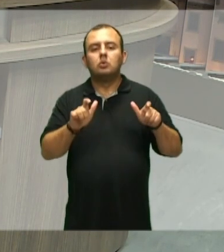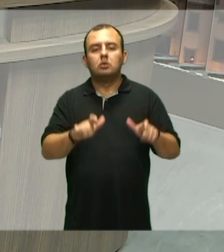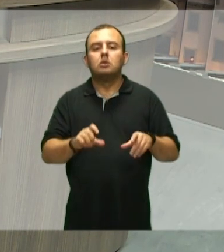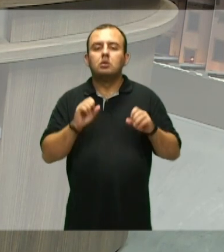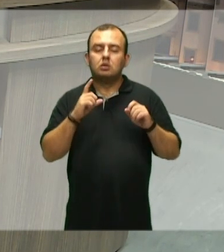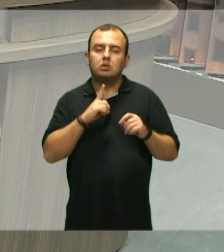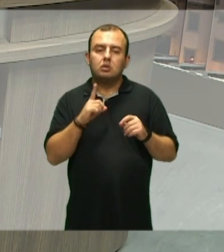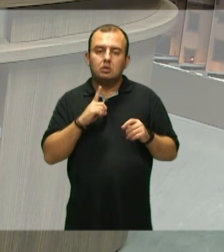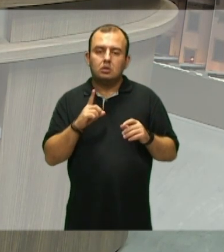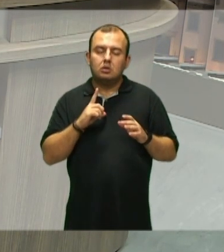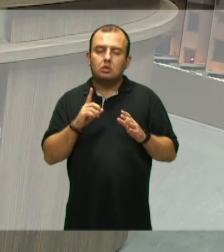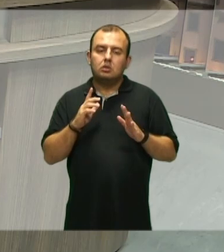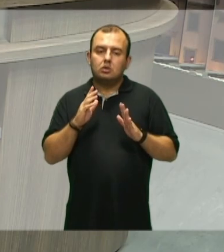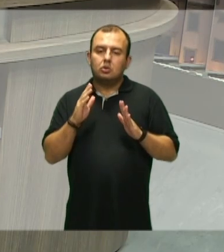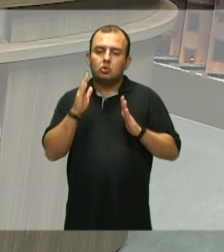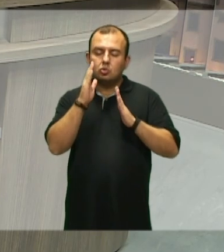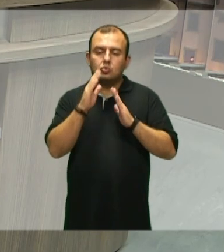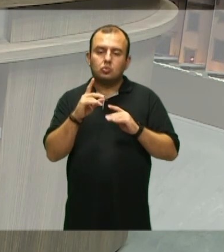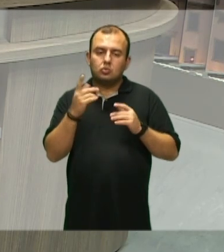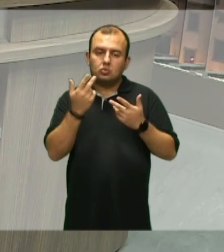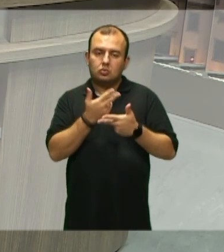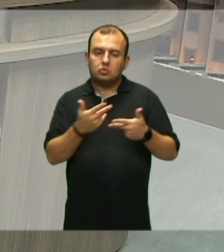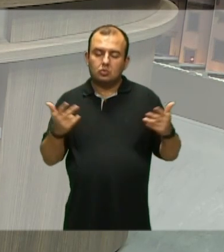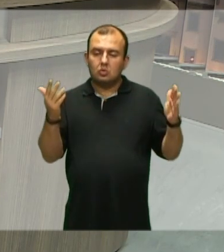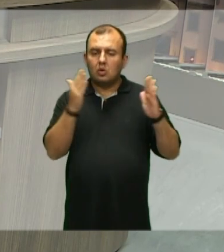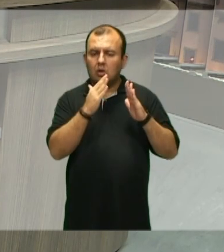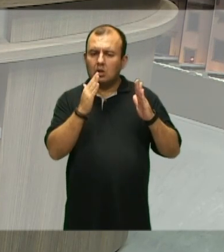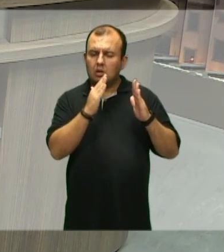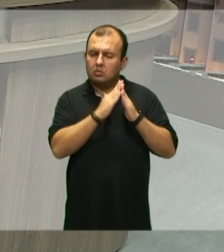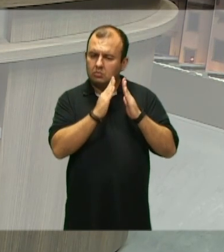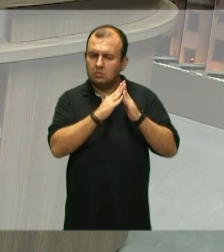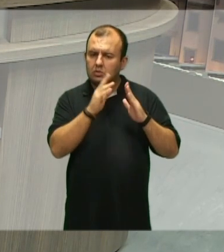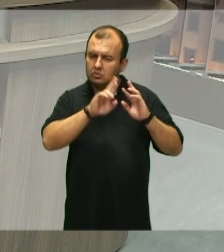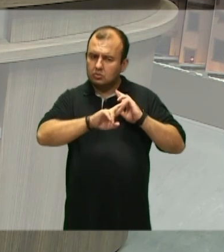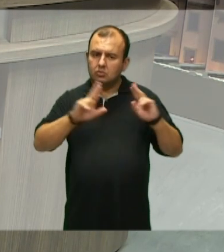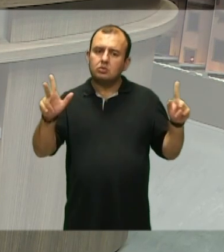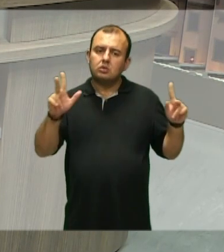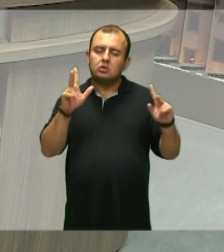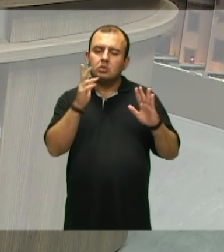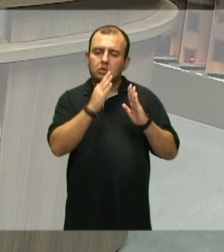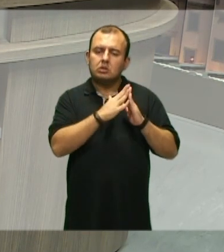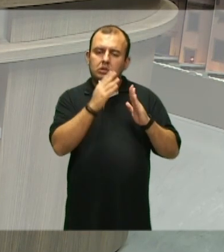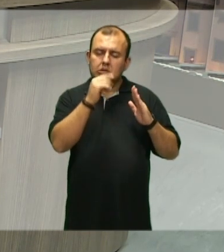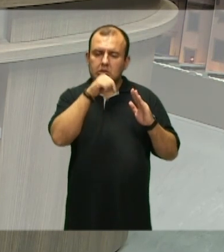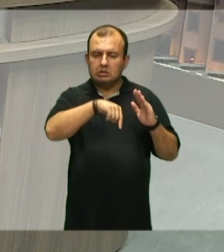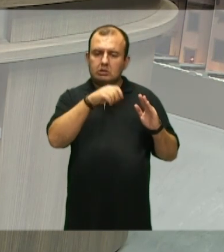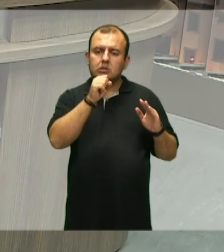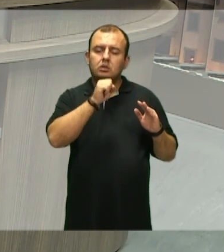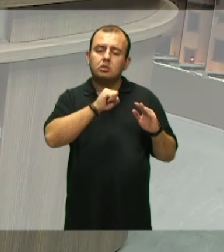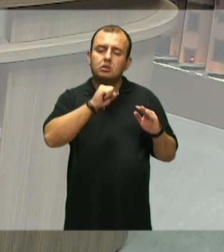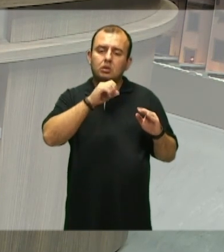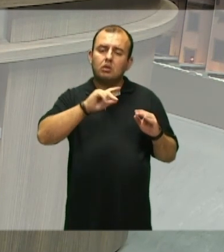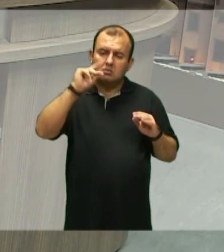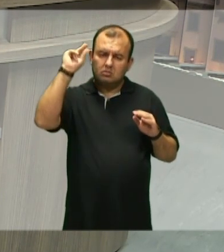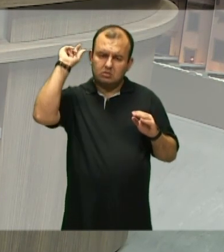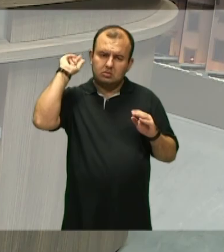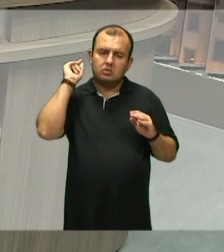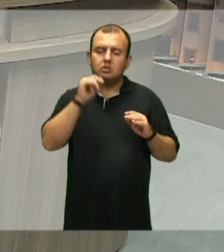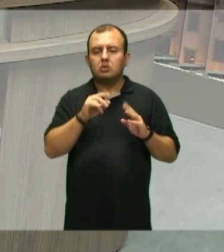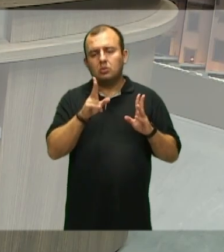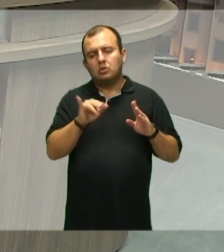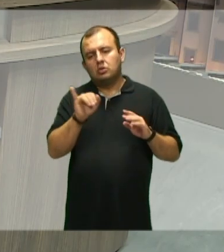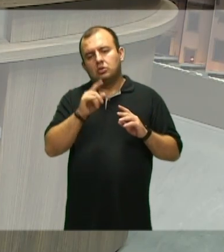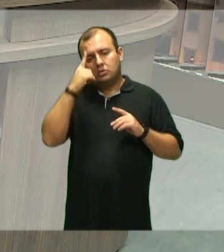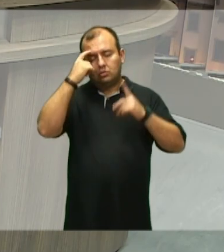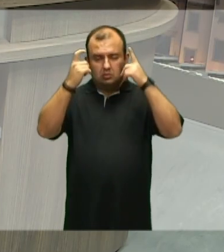também tenham um cunho arquitetônico diferenciado, como tem, por exemplo, a Itajaí